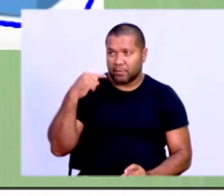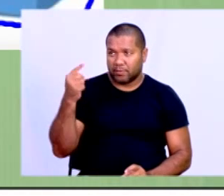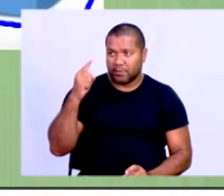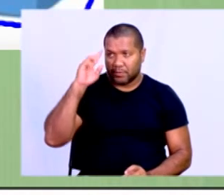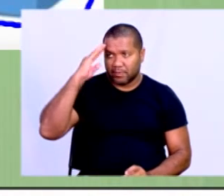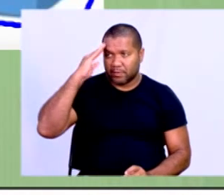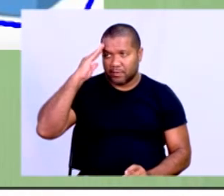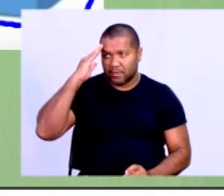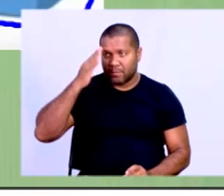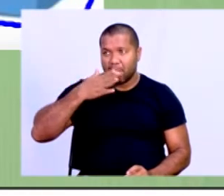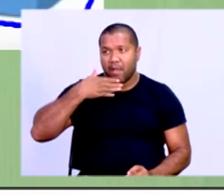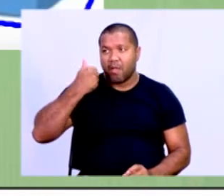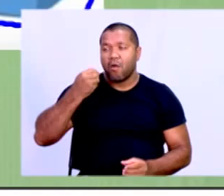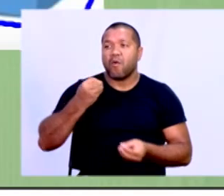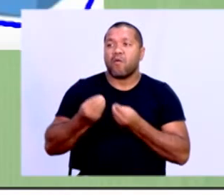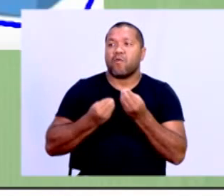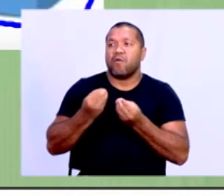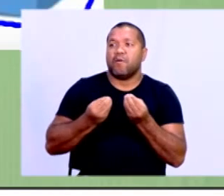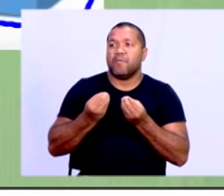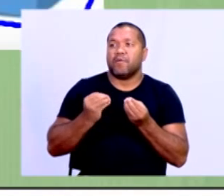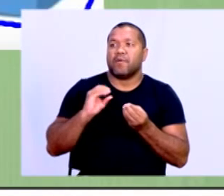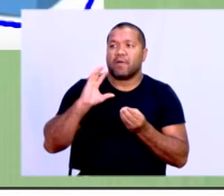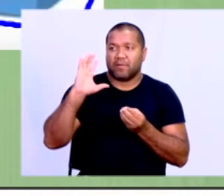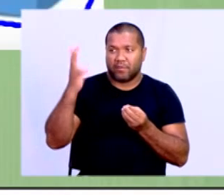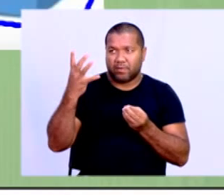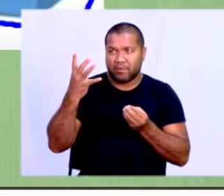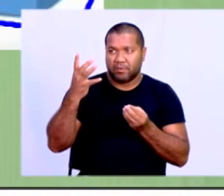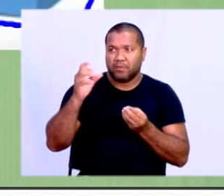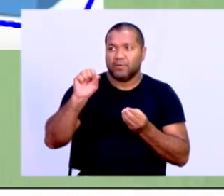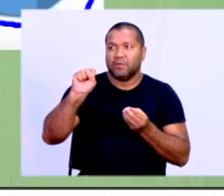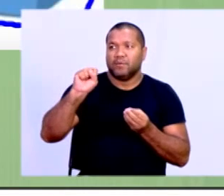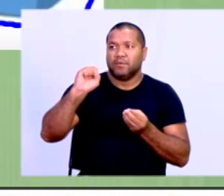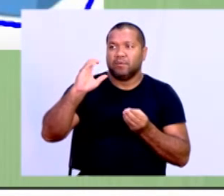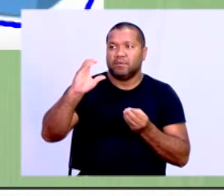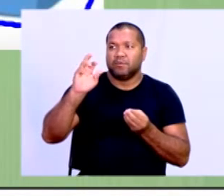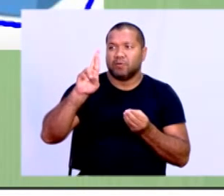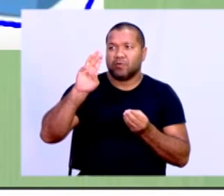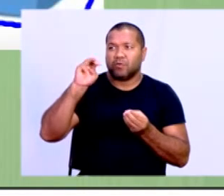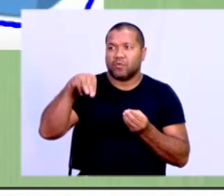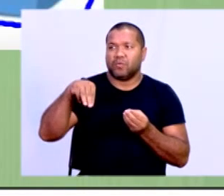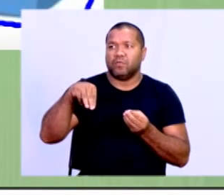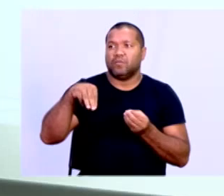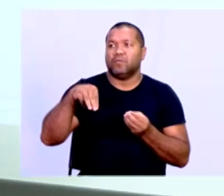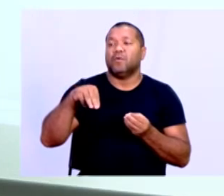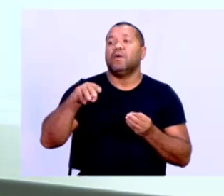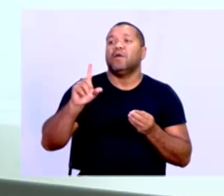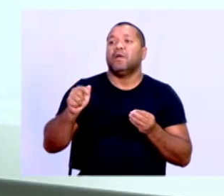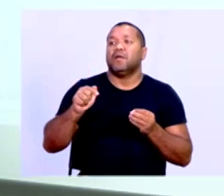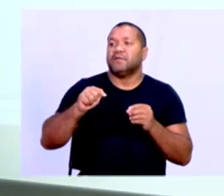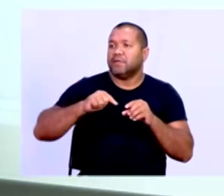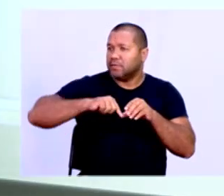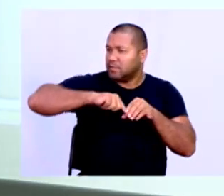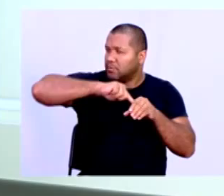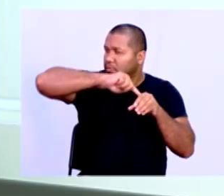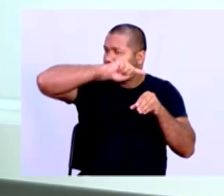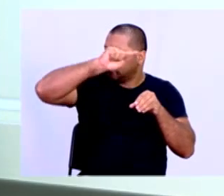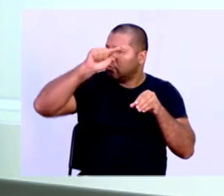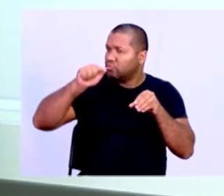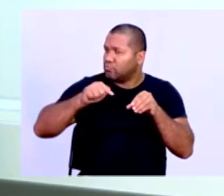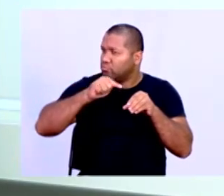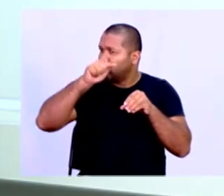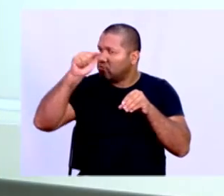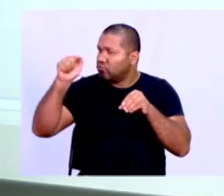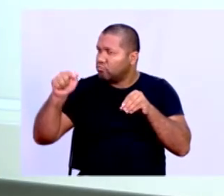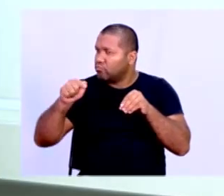entenderem melhor como funciona o nosso Scrum, como funciona esse ciclo de desenvolvimento do